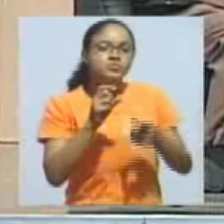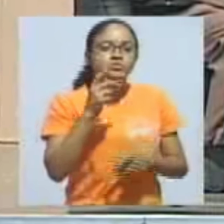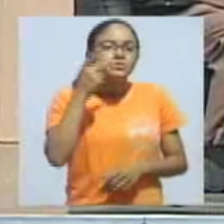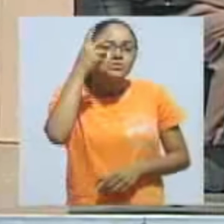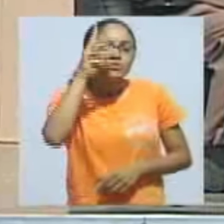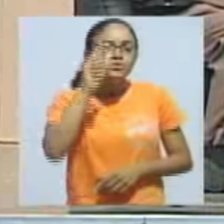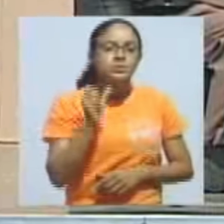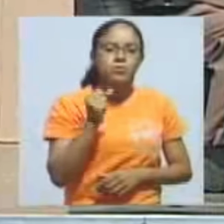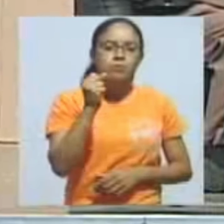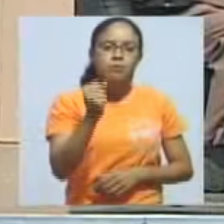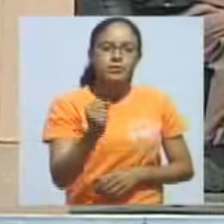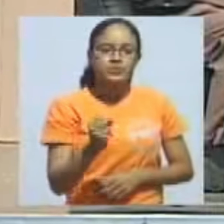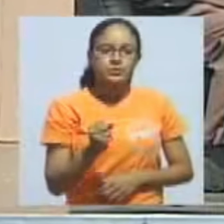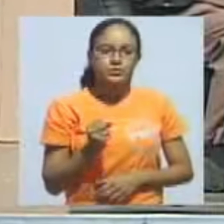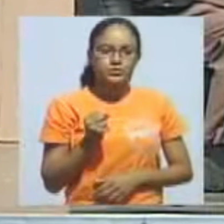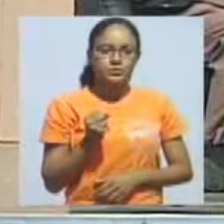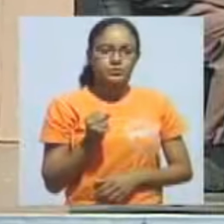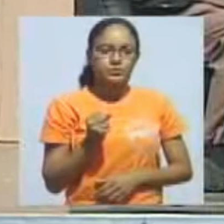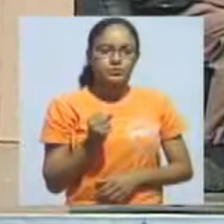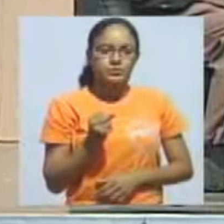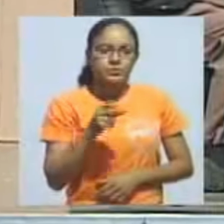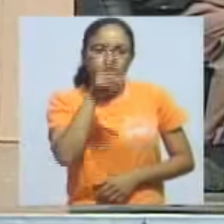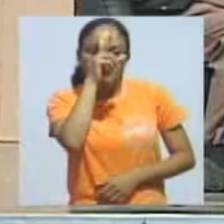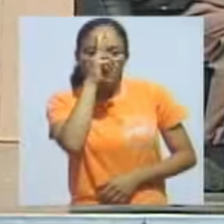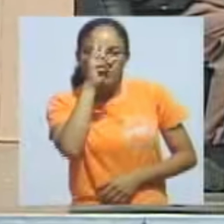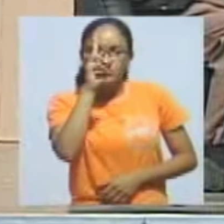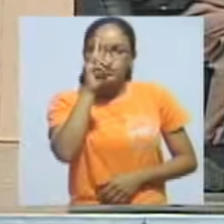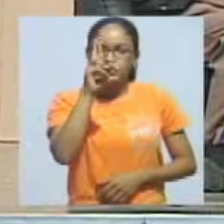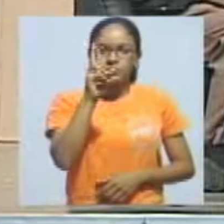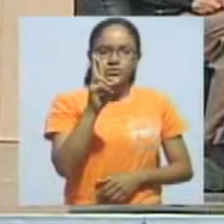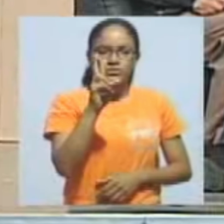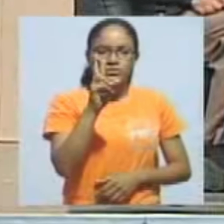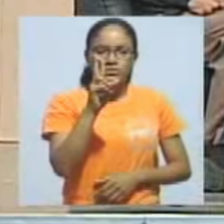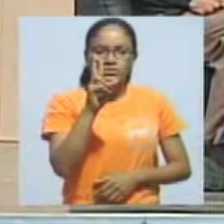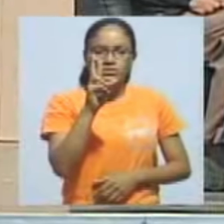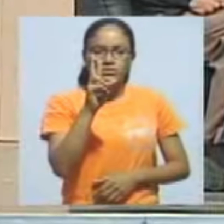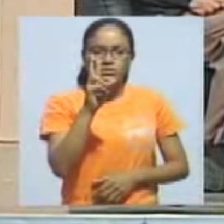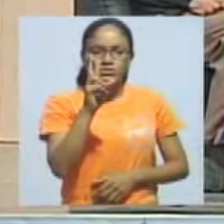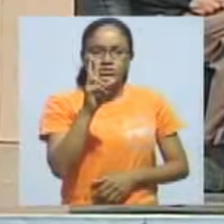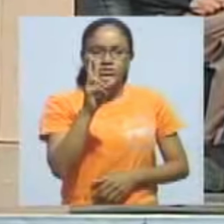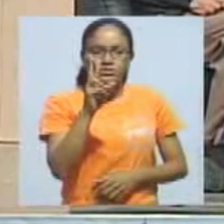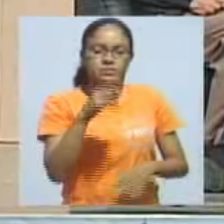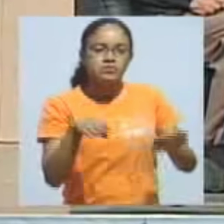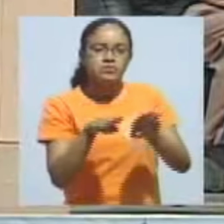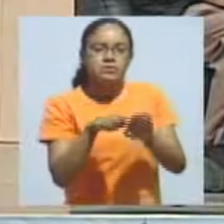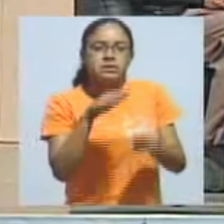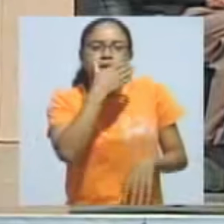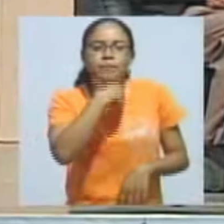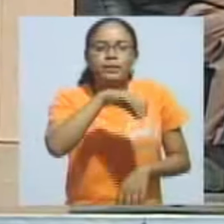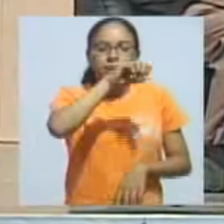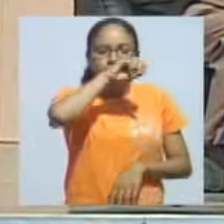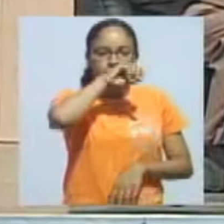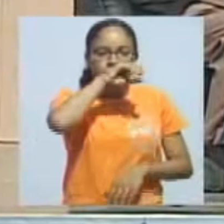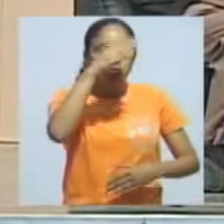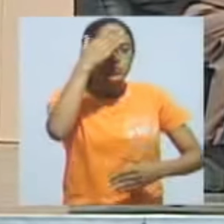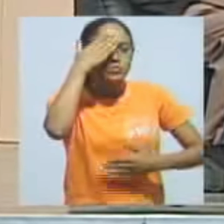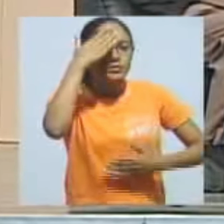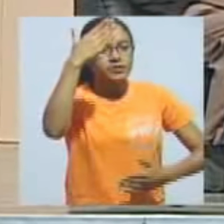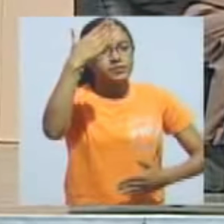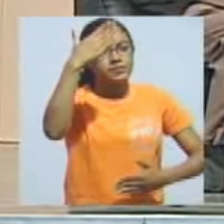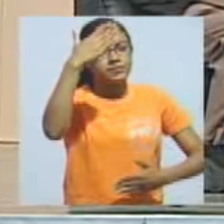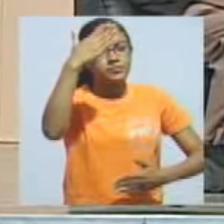a palavra boa é essa, o Senhor ainda mais é Pai. Muito obrigado porque a